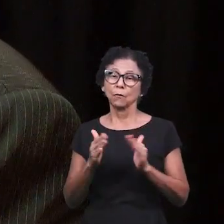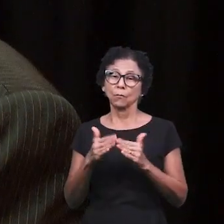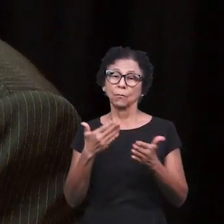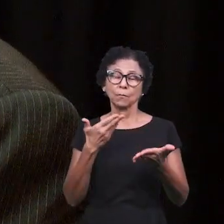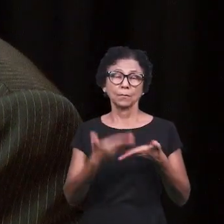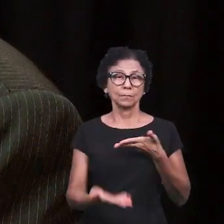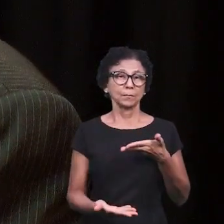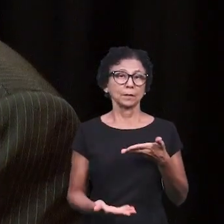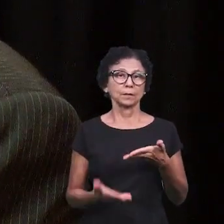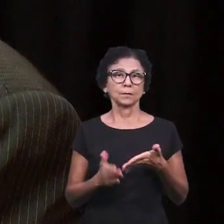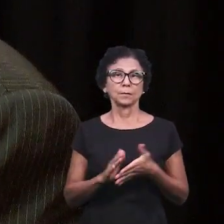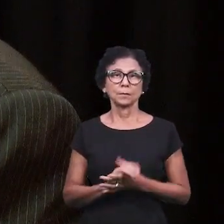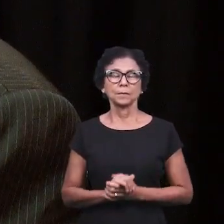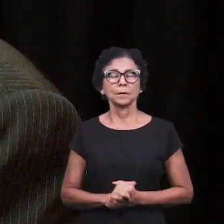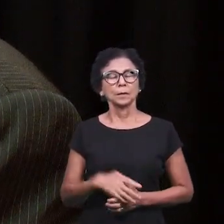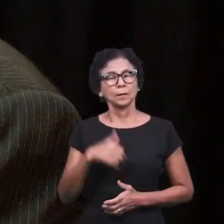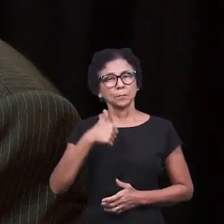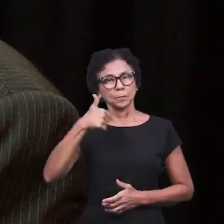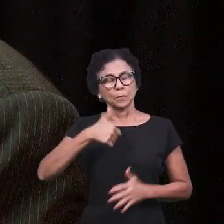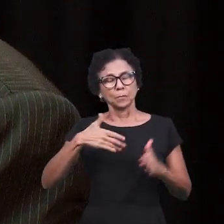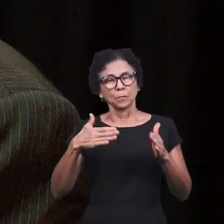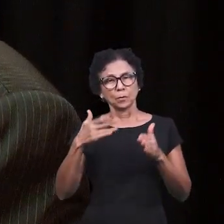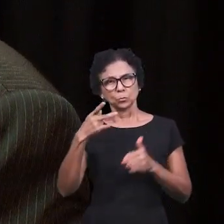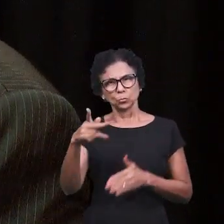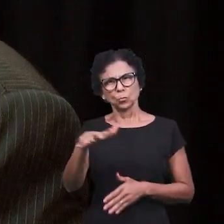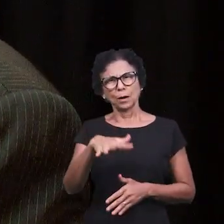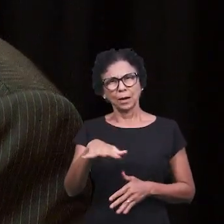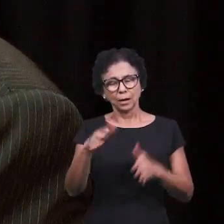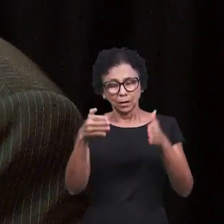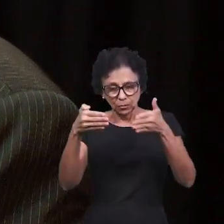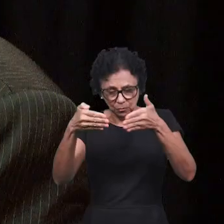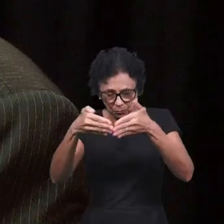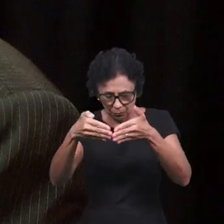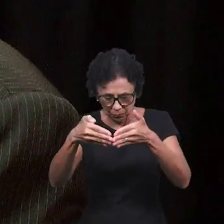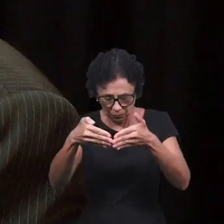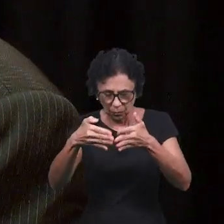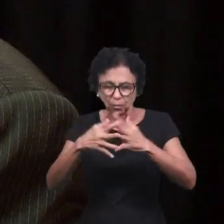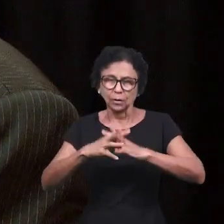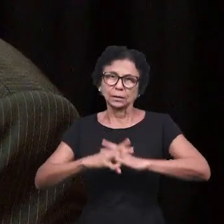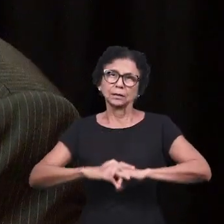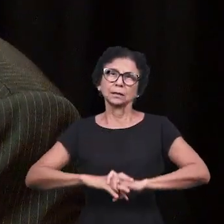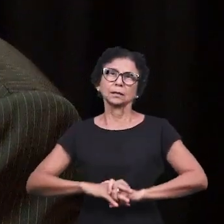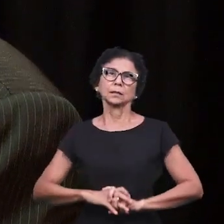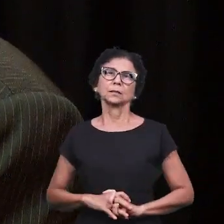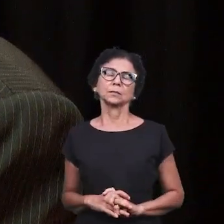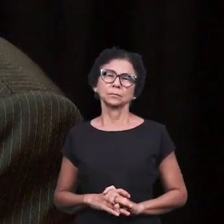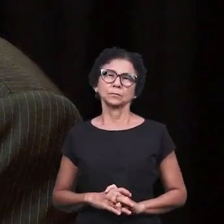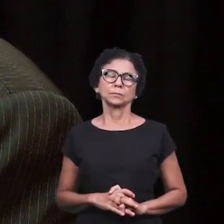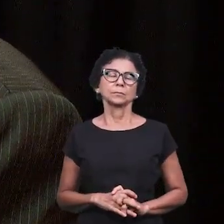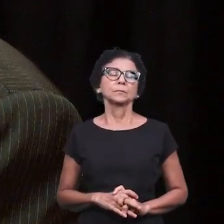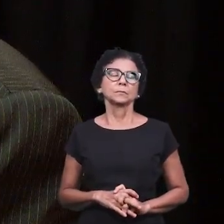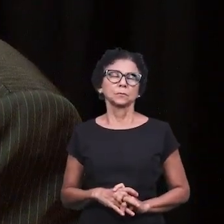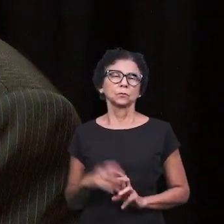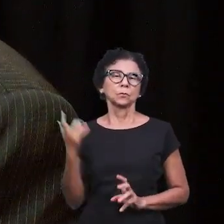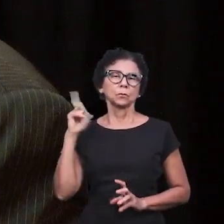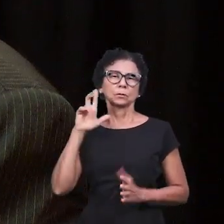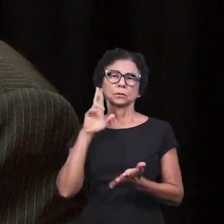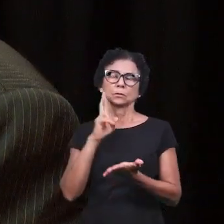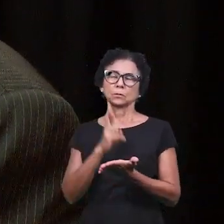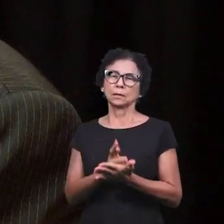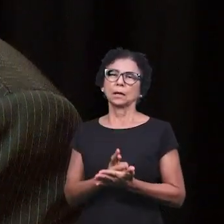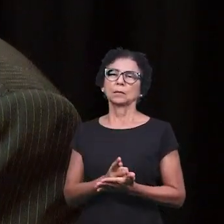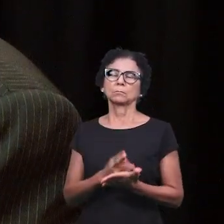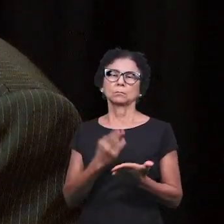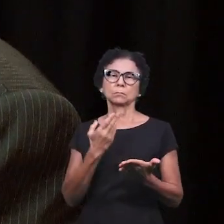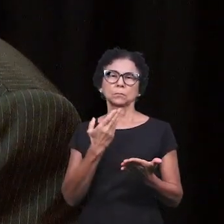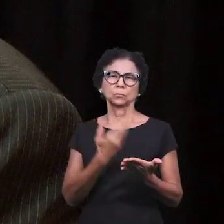muitas vezes, no primeiro momento, foque na sua área e talvez a remuneração não vai ser, mas a remuneração, na verdade, ela é um resultado do seu